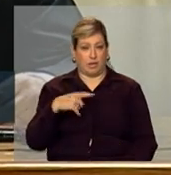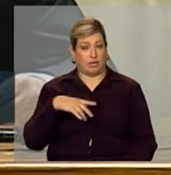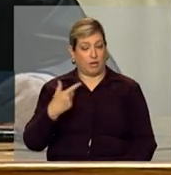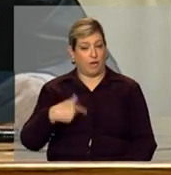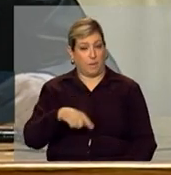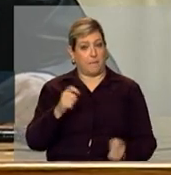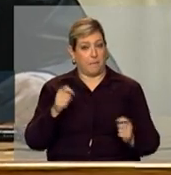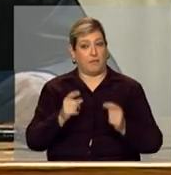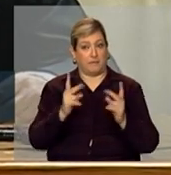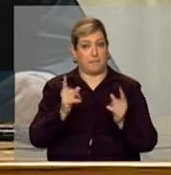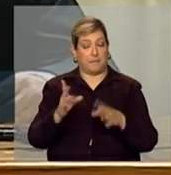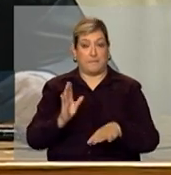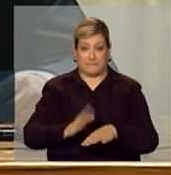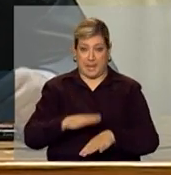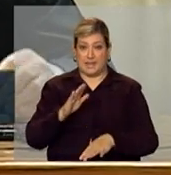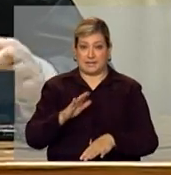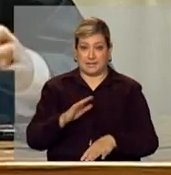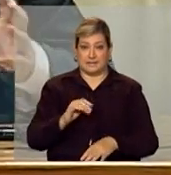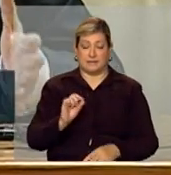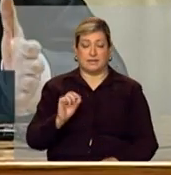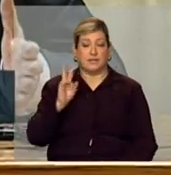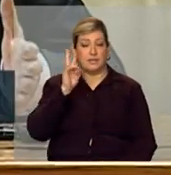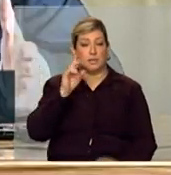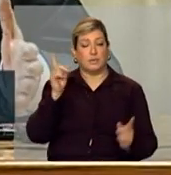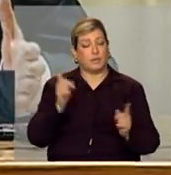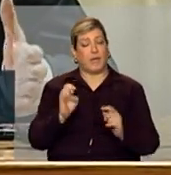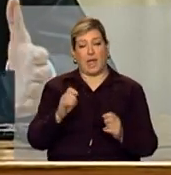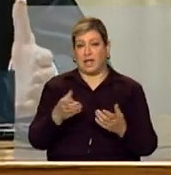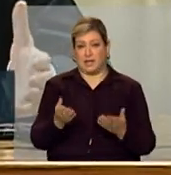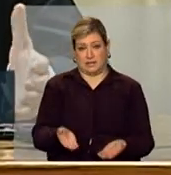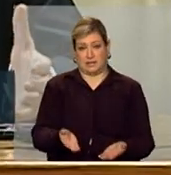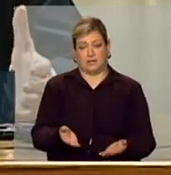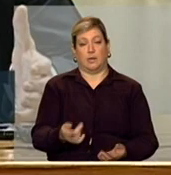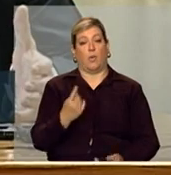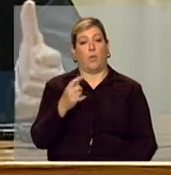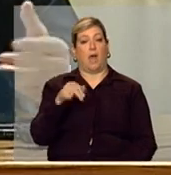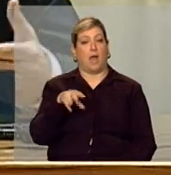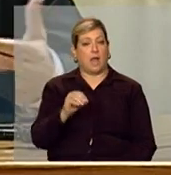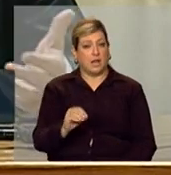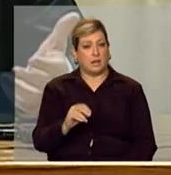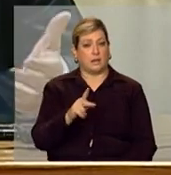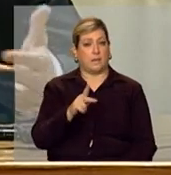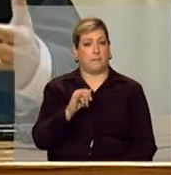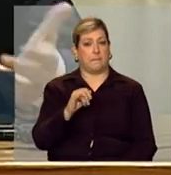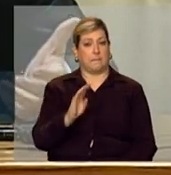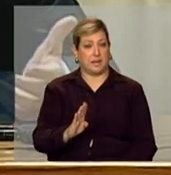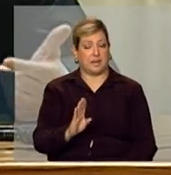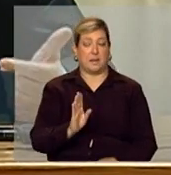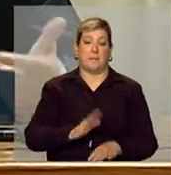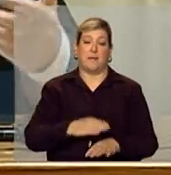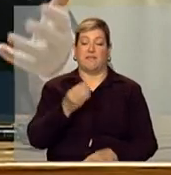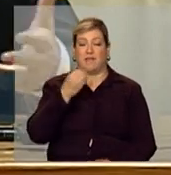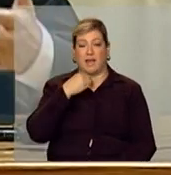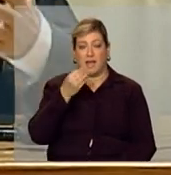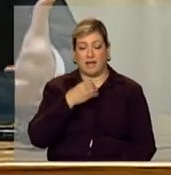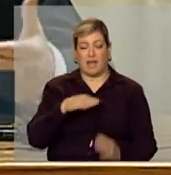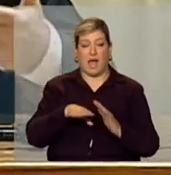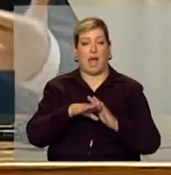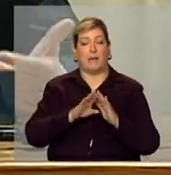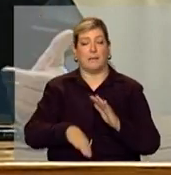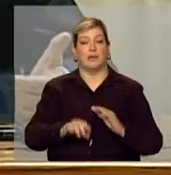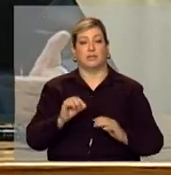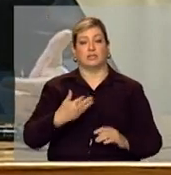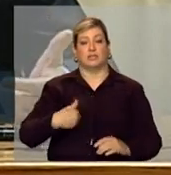exportar mais então em resumo é isto foi um ano de PIB mais fraco abaixo das